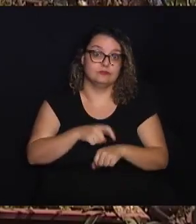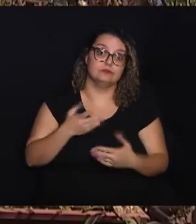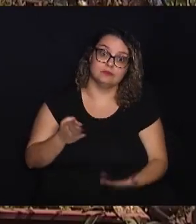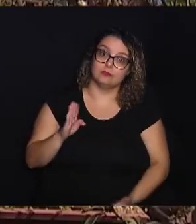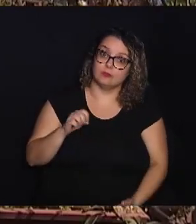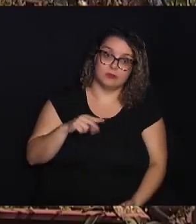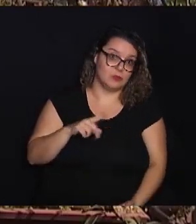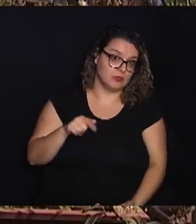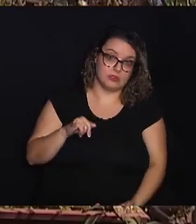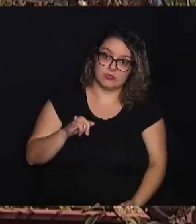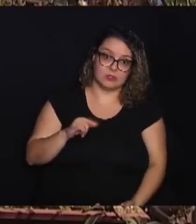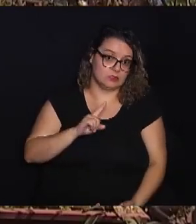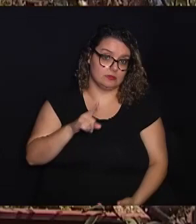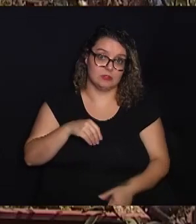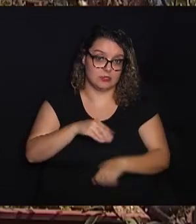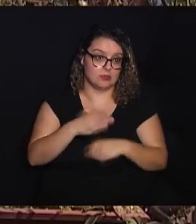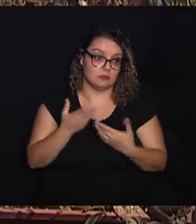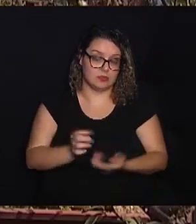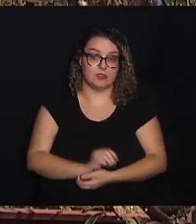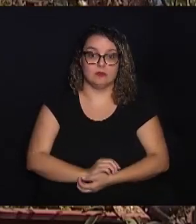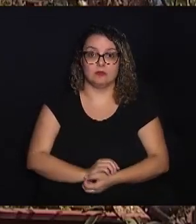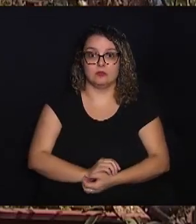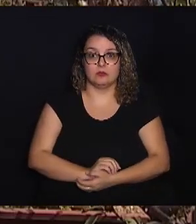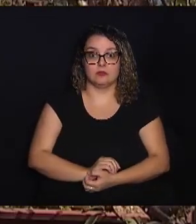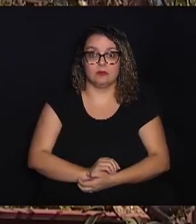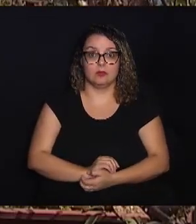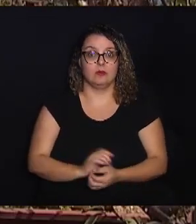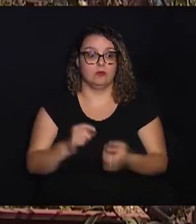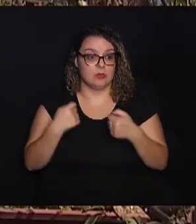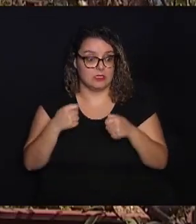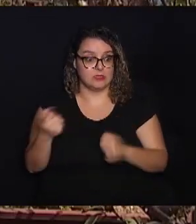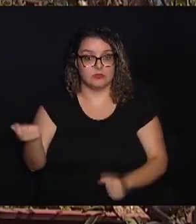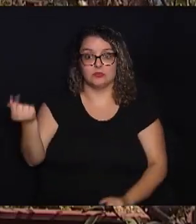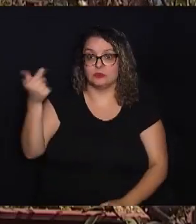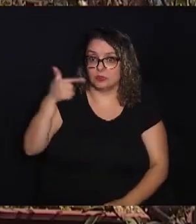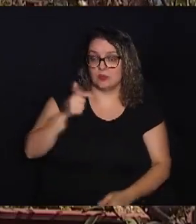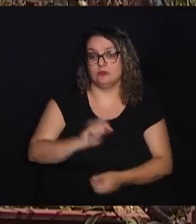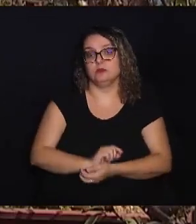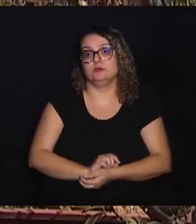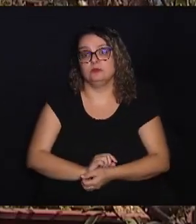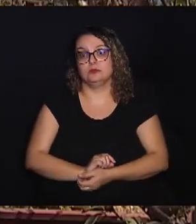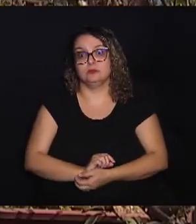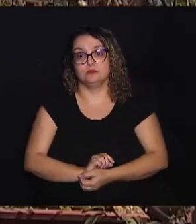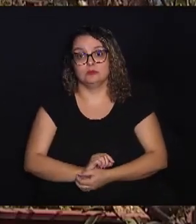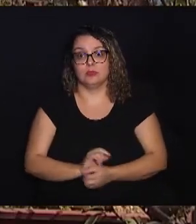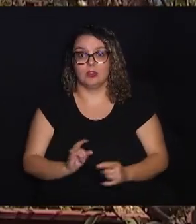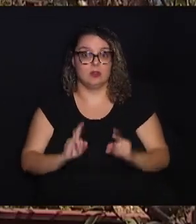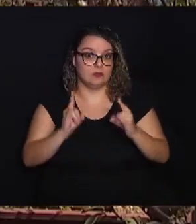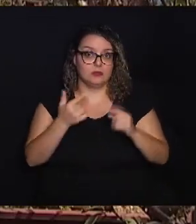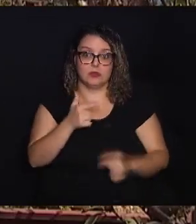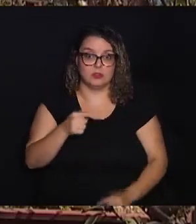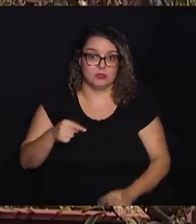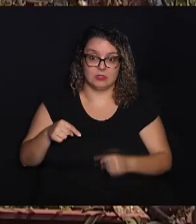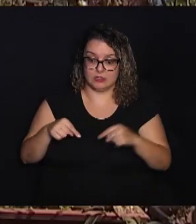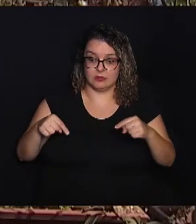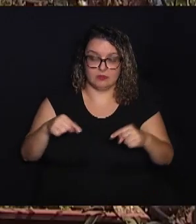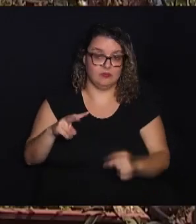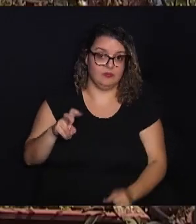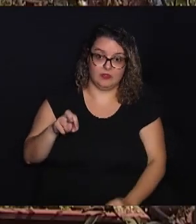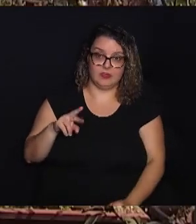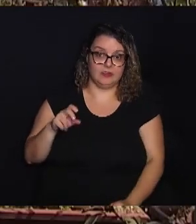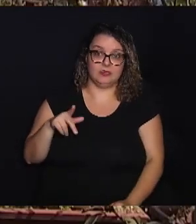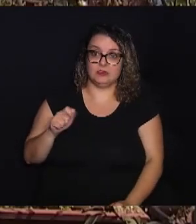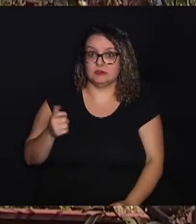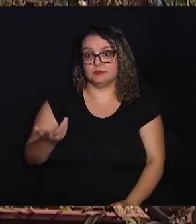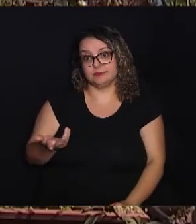não está indicado para você, porque o bonsai ele precisa desse sol. E se você mora num apartamento que não tem sacada, não tem varanda,